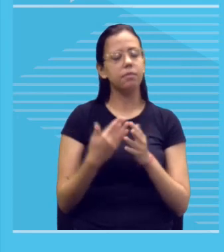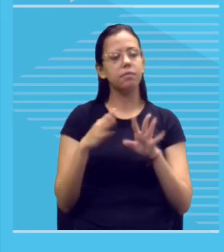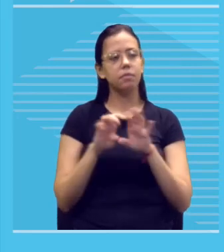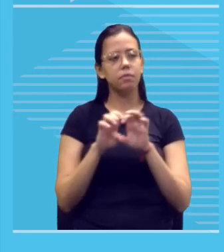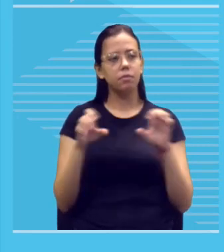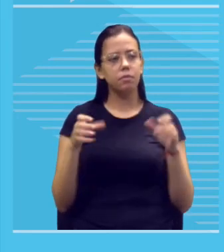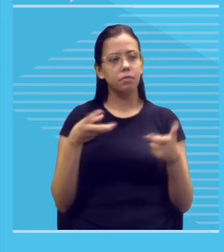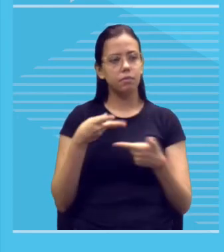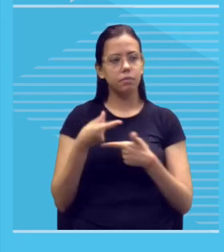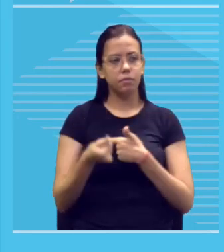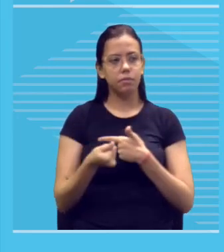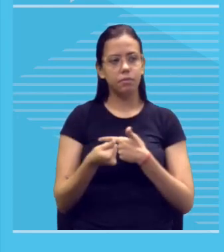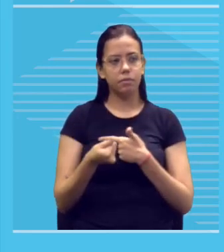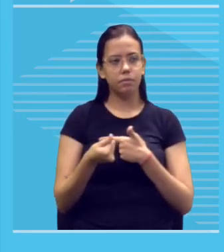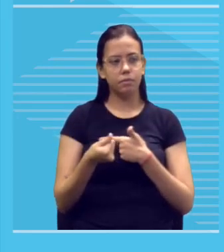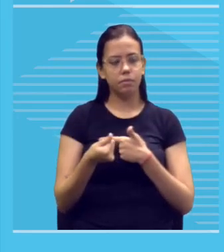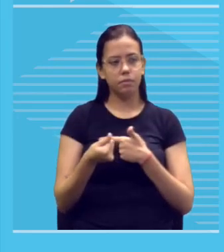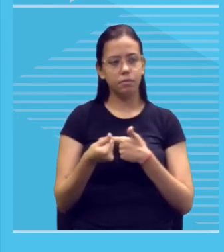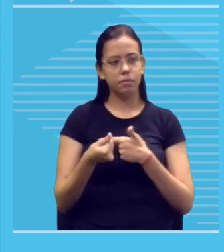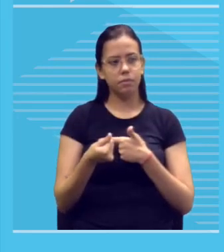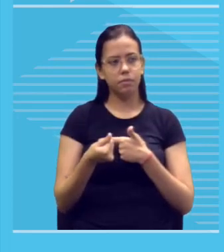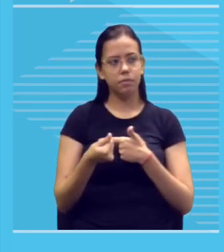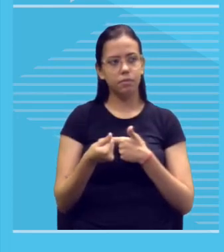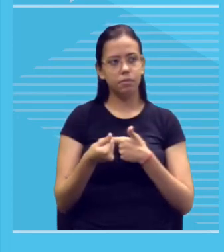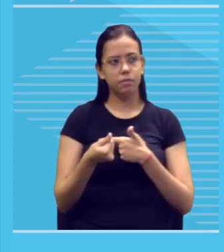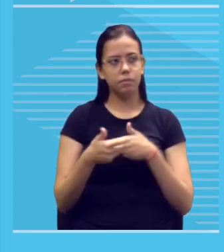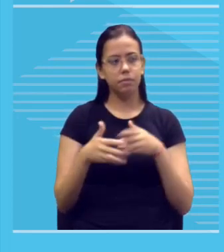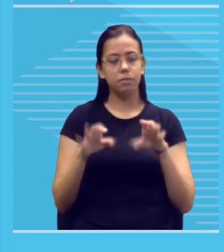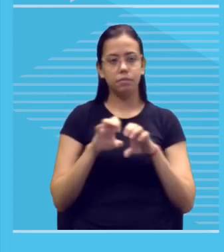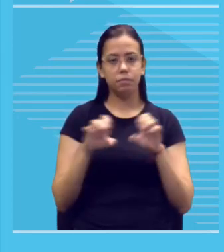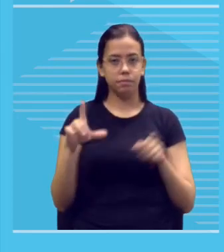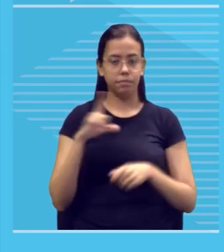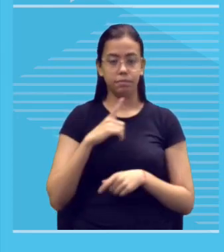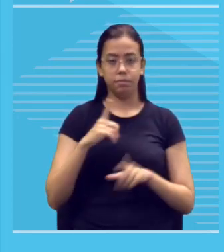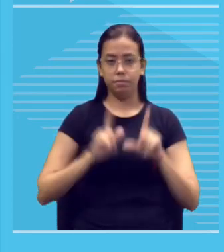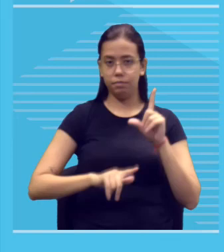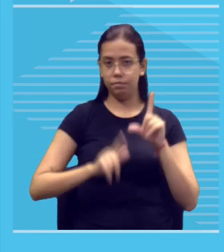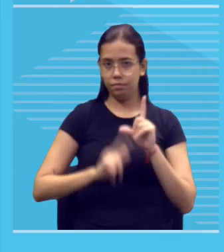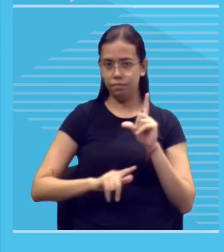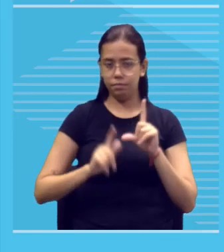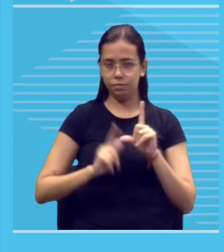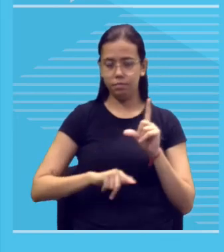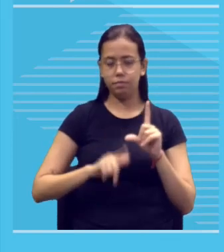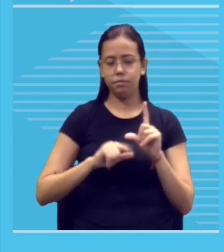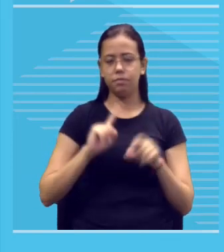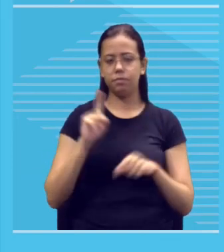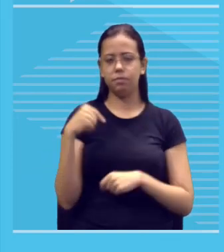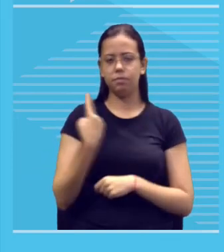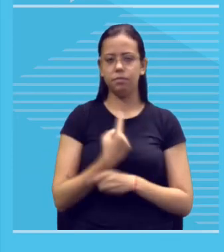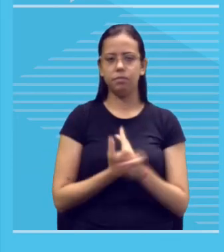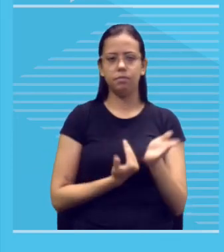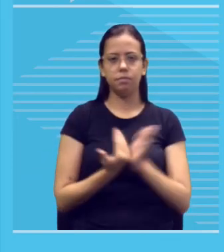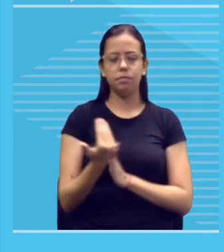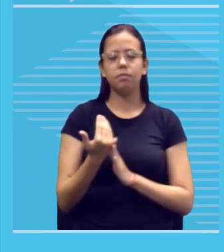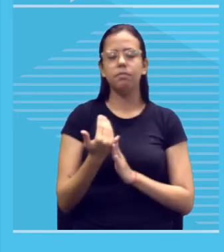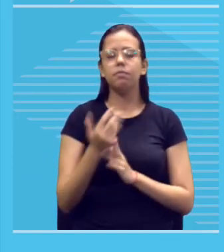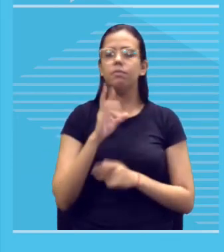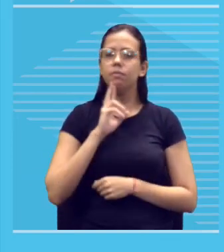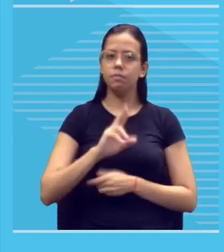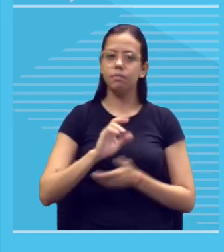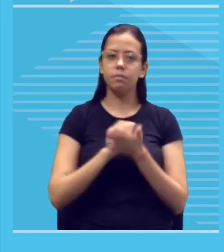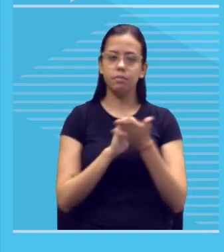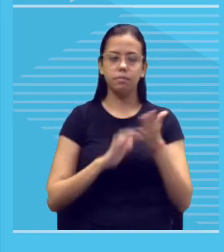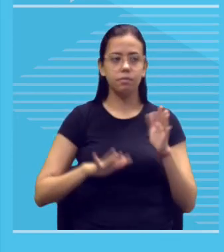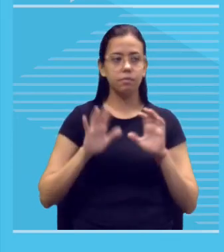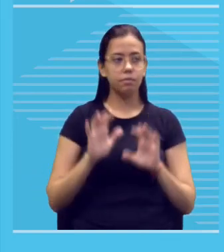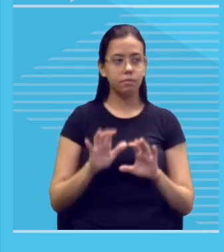pelas expressões algébricas expressões que envolvem letras a gente até começou a fazer problemas assim